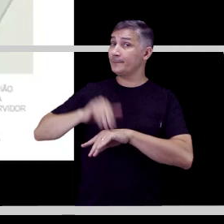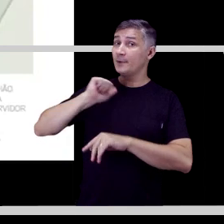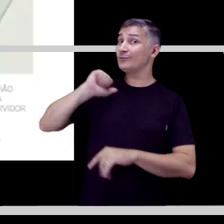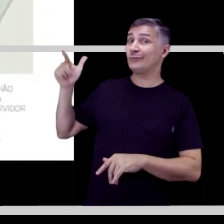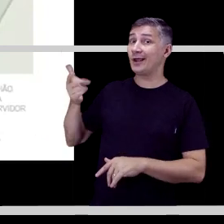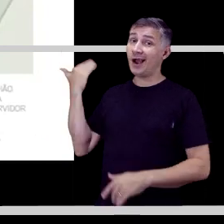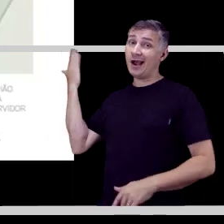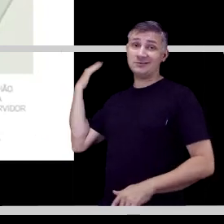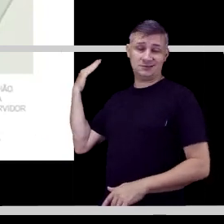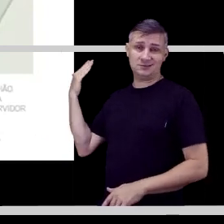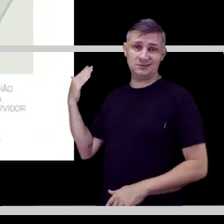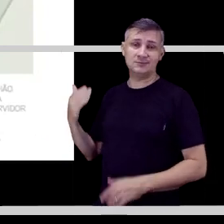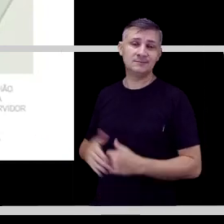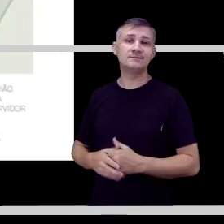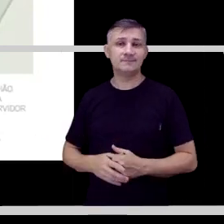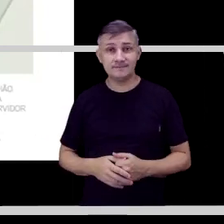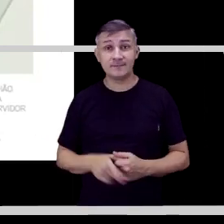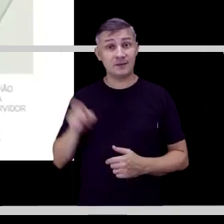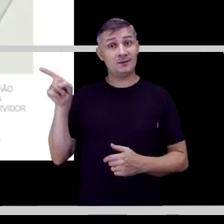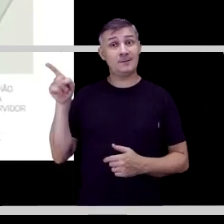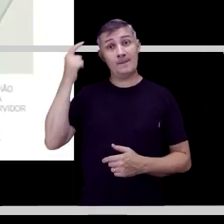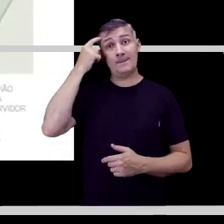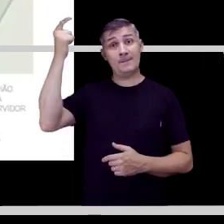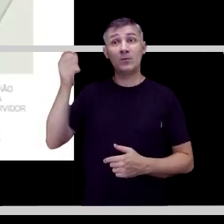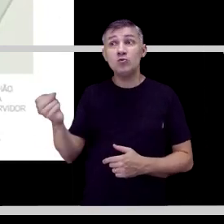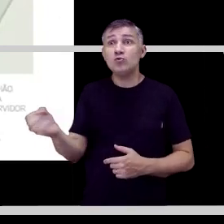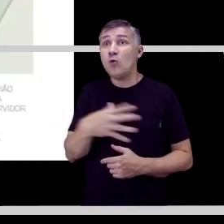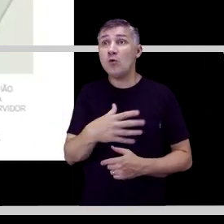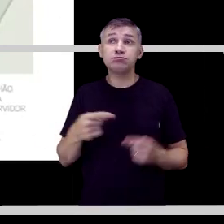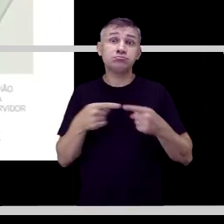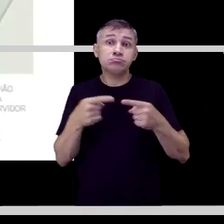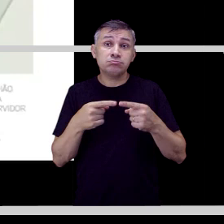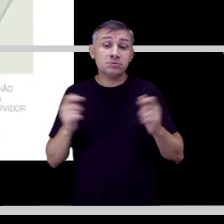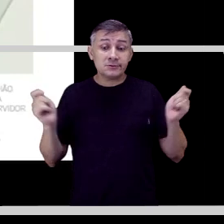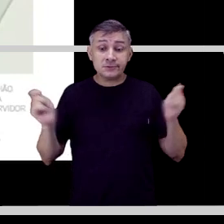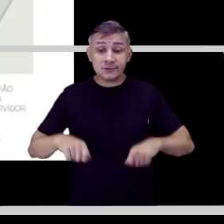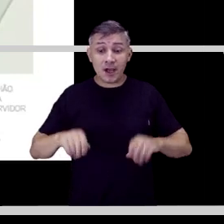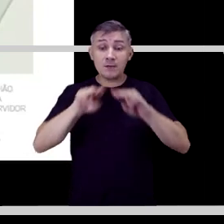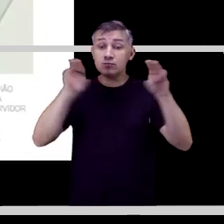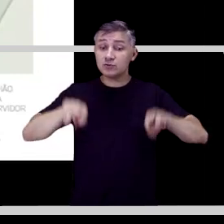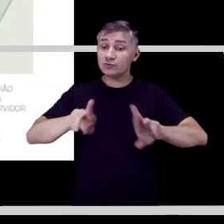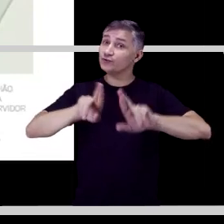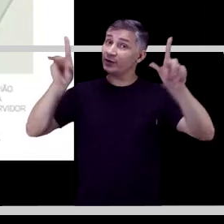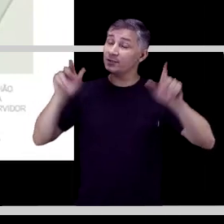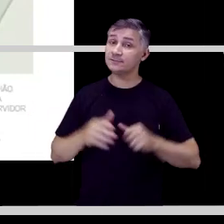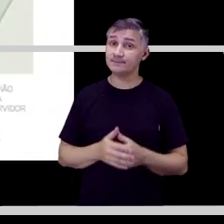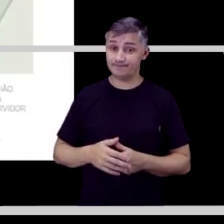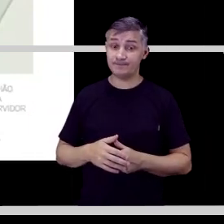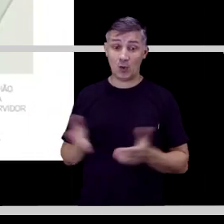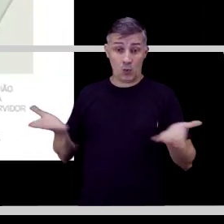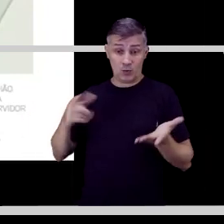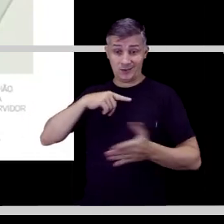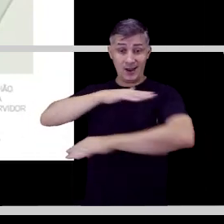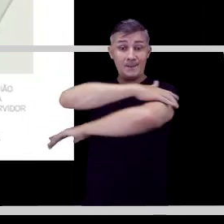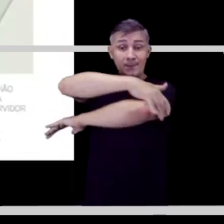mil visitantes, né? Alguma coisa que, assim, cerca de 10 vezes mais do que o museu tinha anteriormente. Né? Então,